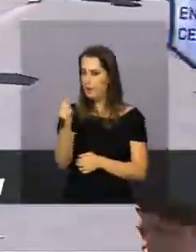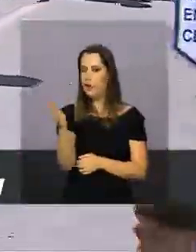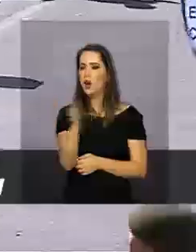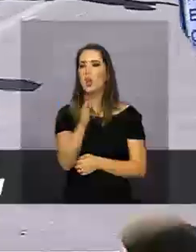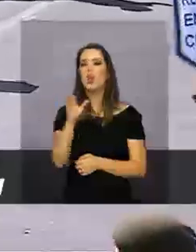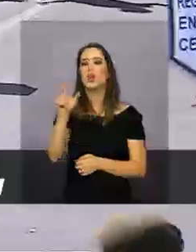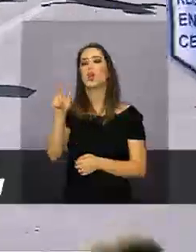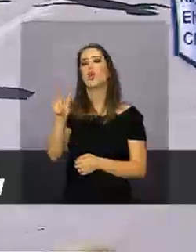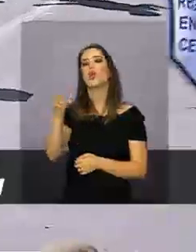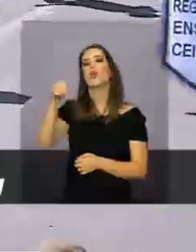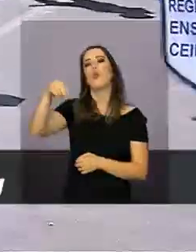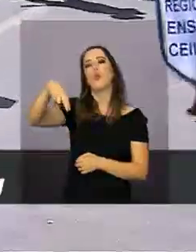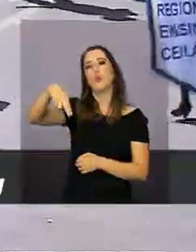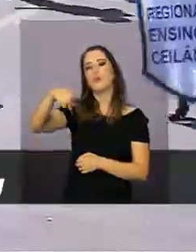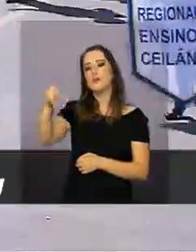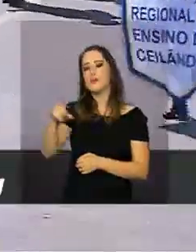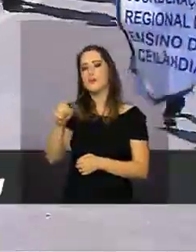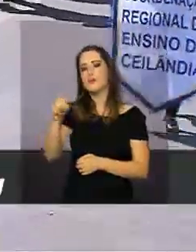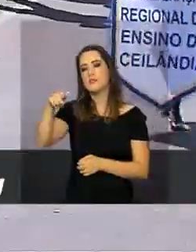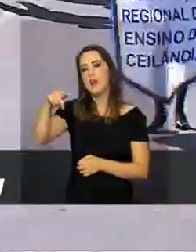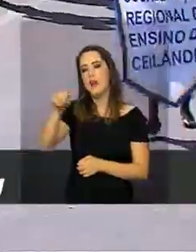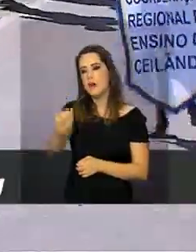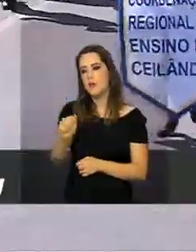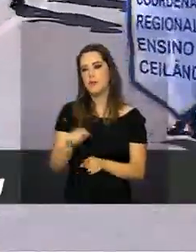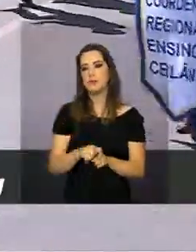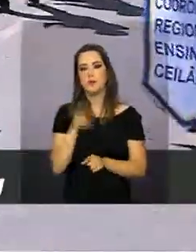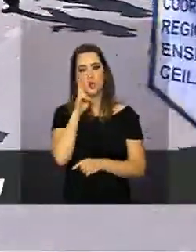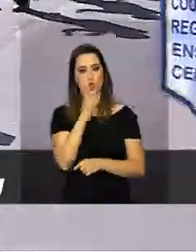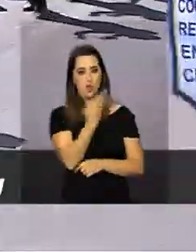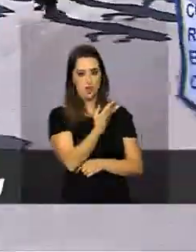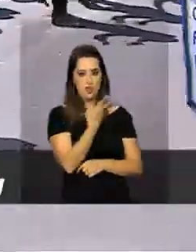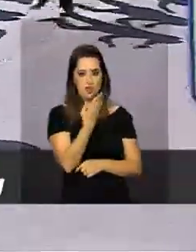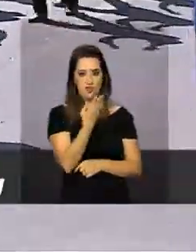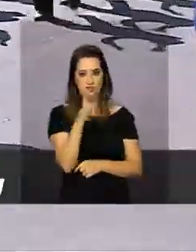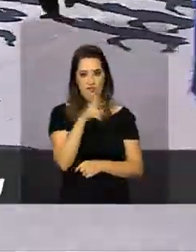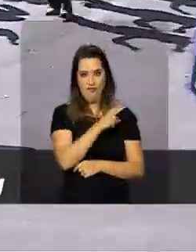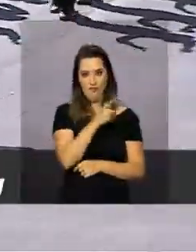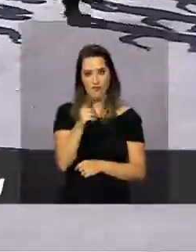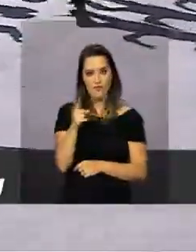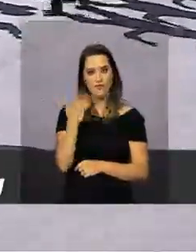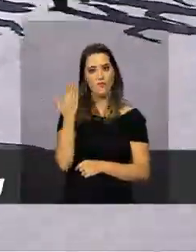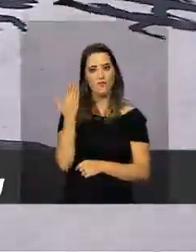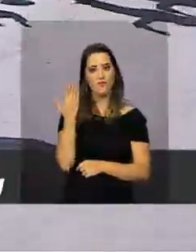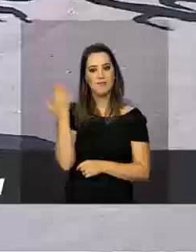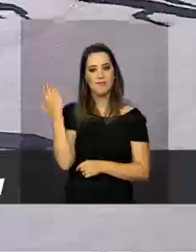ele, o homem pode voar. O Santos Dumont sendo homenageado por Centro Educacional